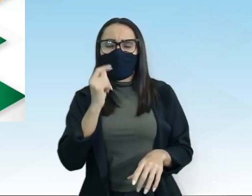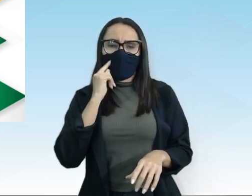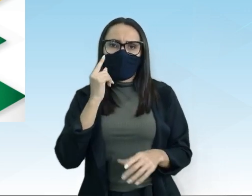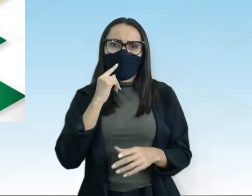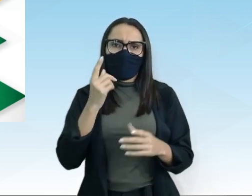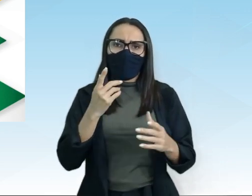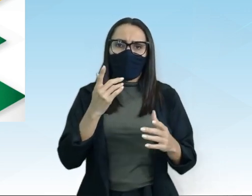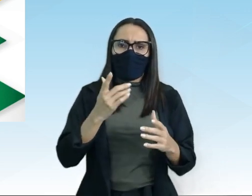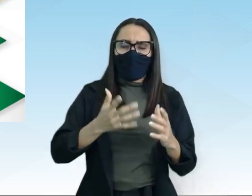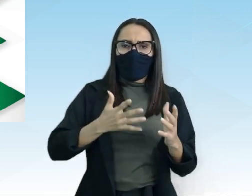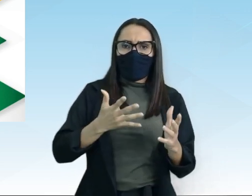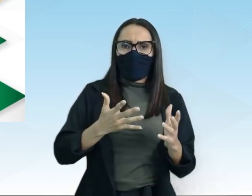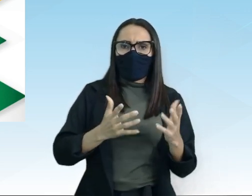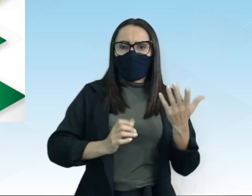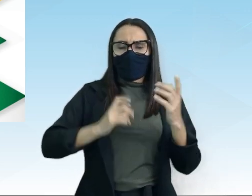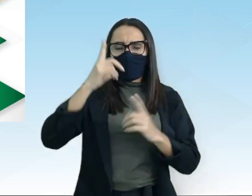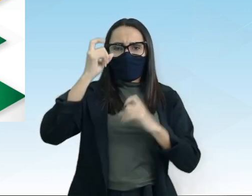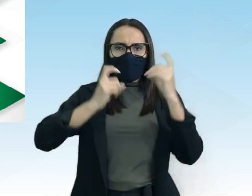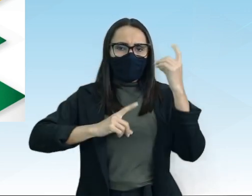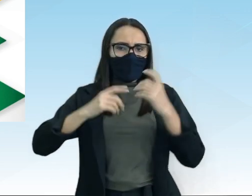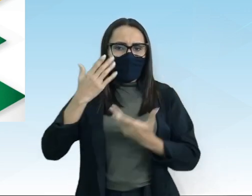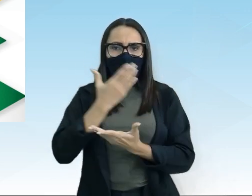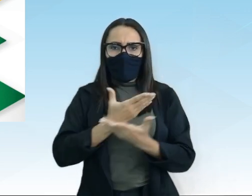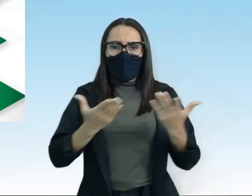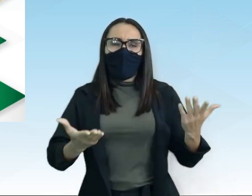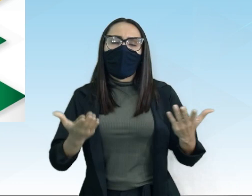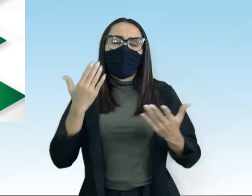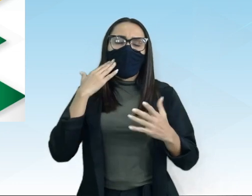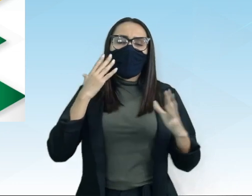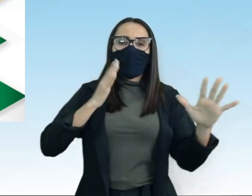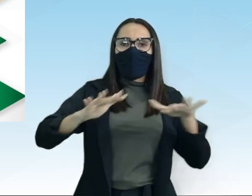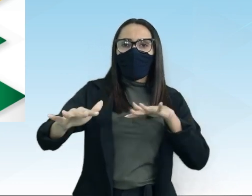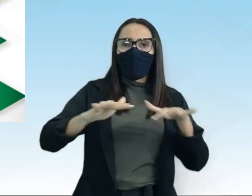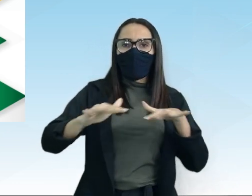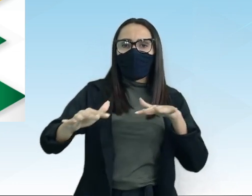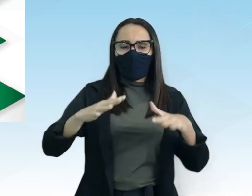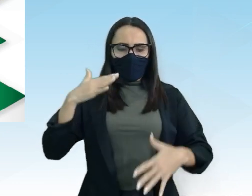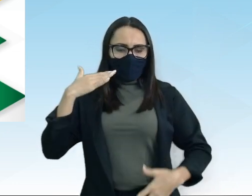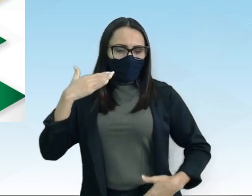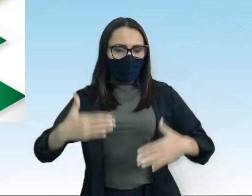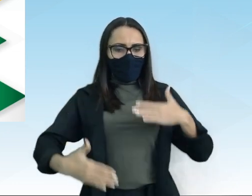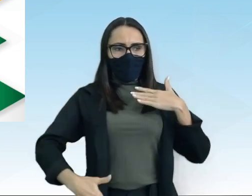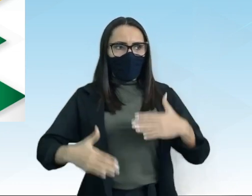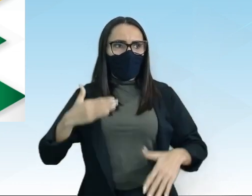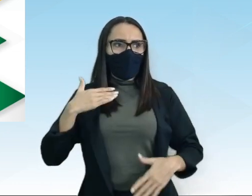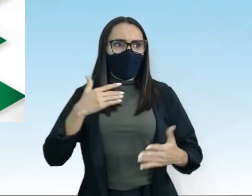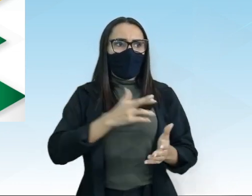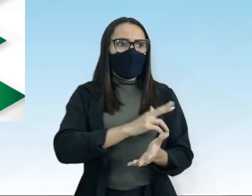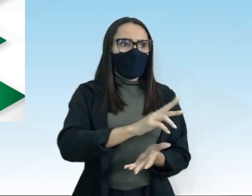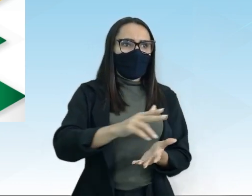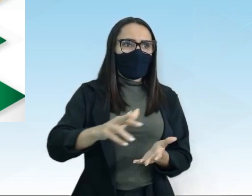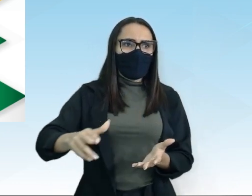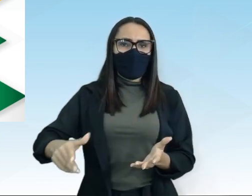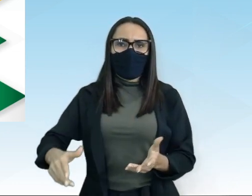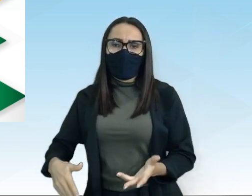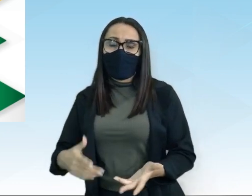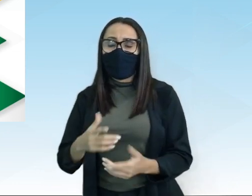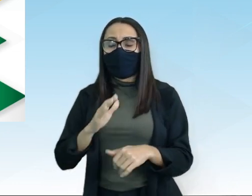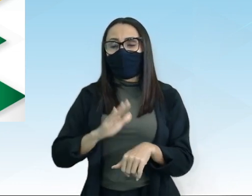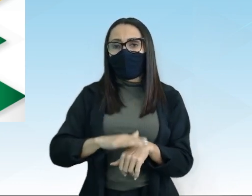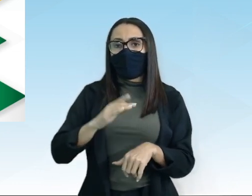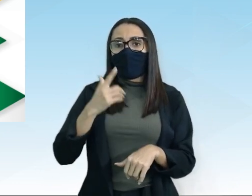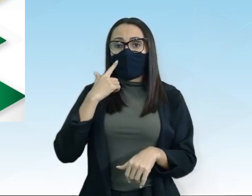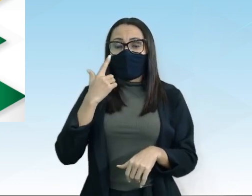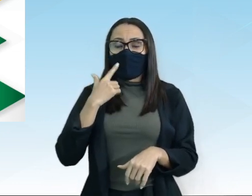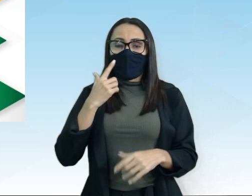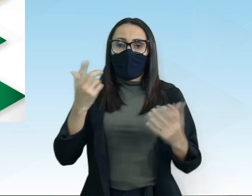os gestos, a expressão facial, os movimentos corporais, entre outros. E mais uma vez a